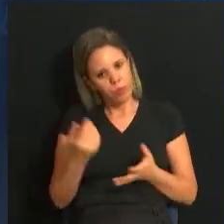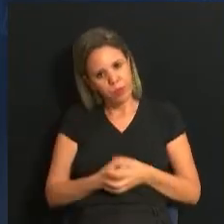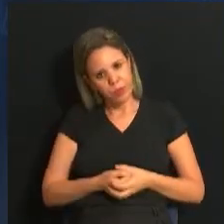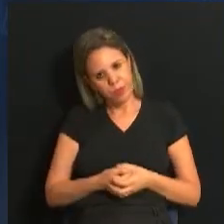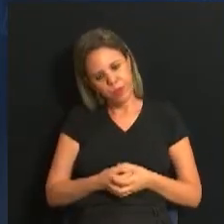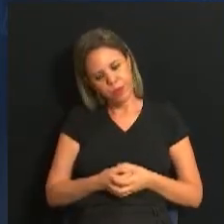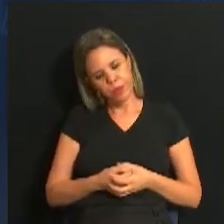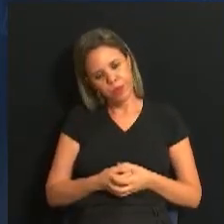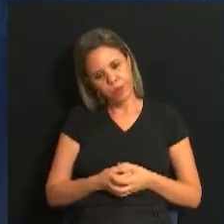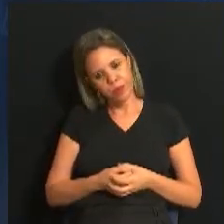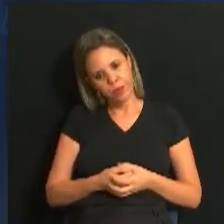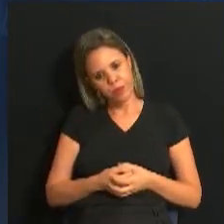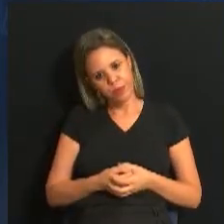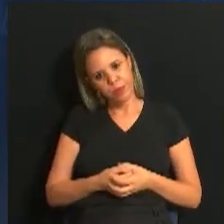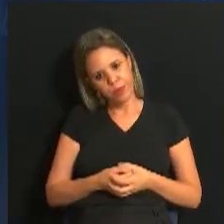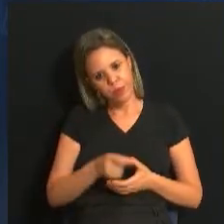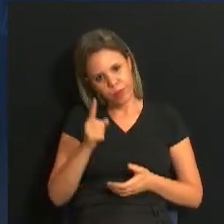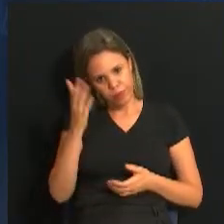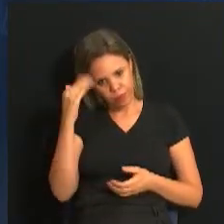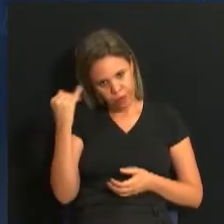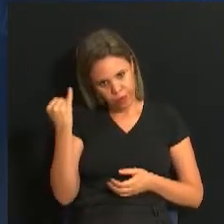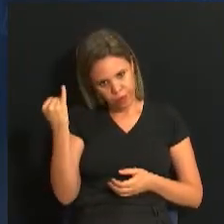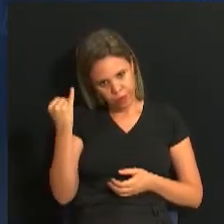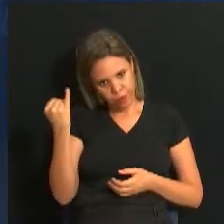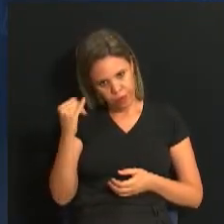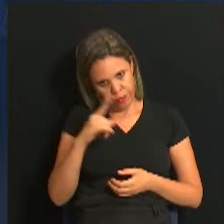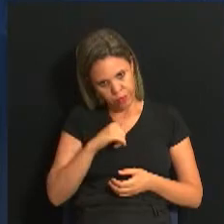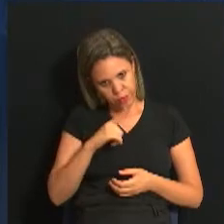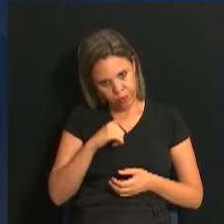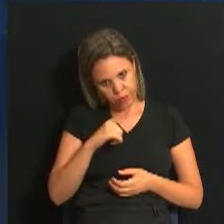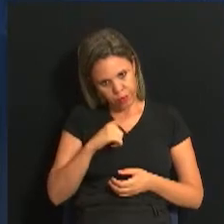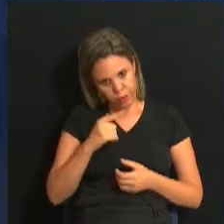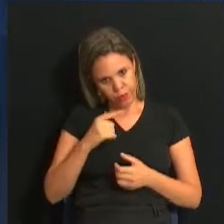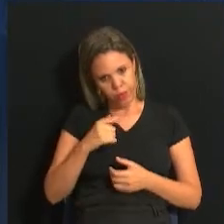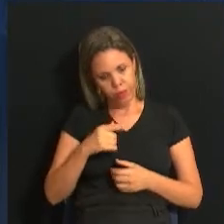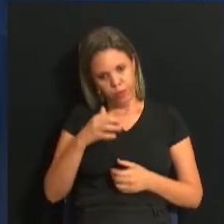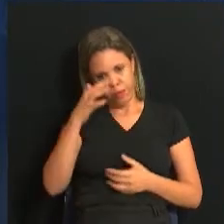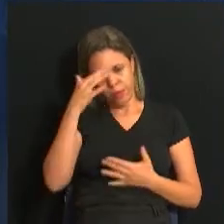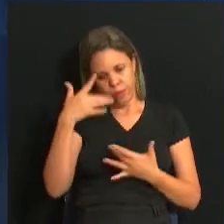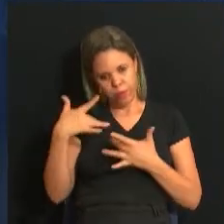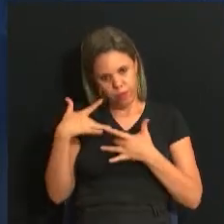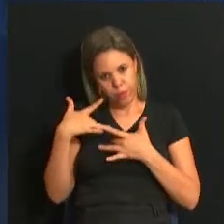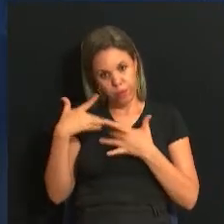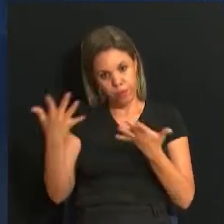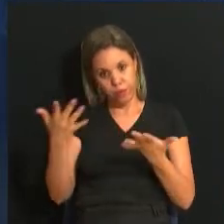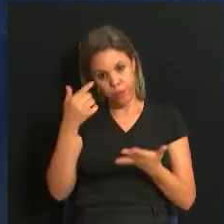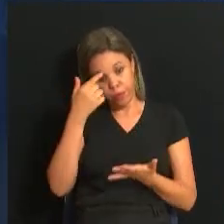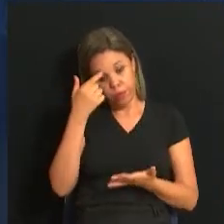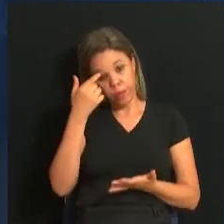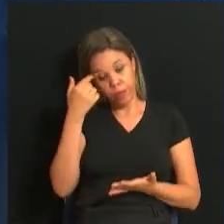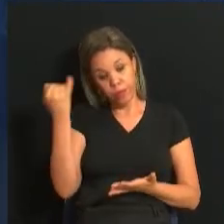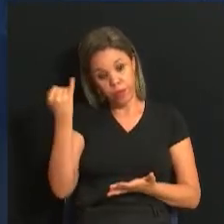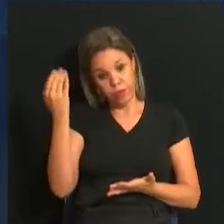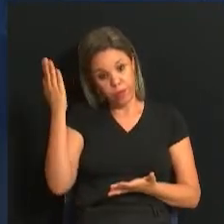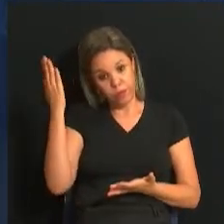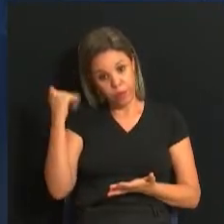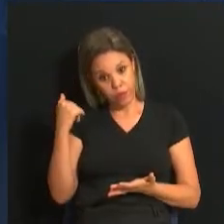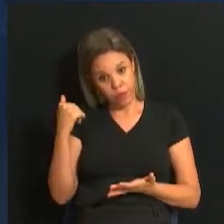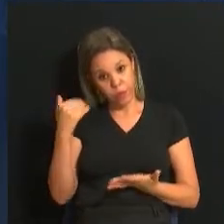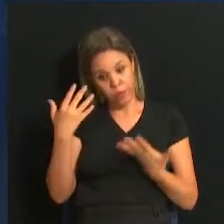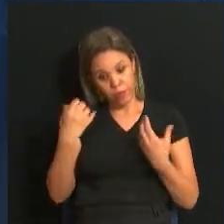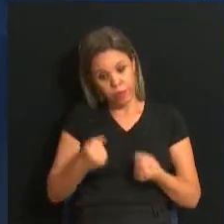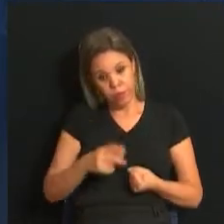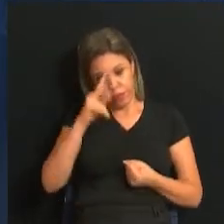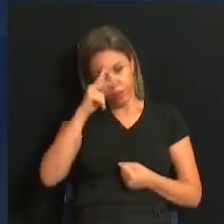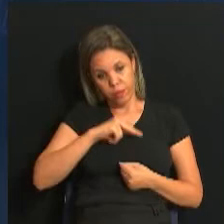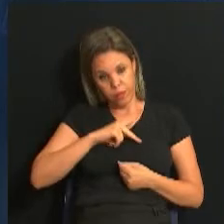Por outro lado, você sabe a importância que tem a autocompaixão e como é importante saber se aceitar?